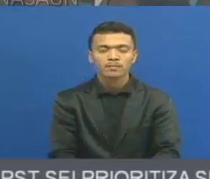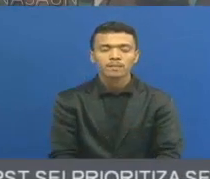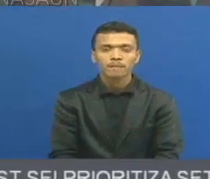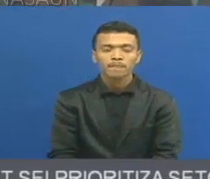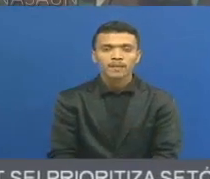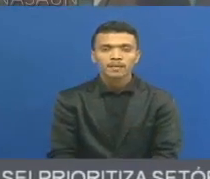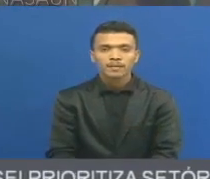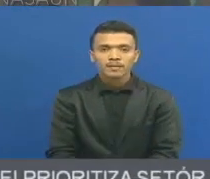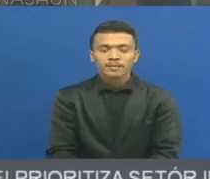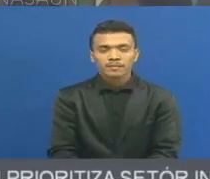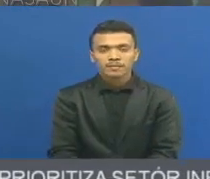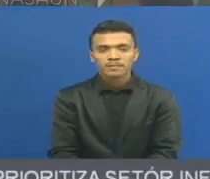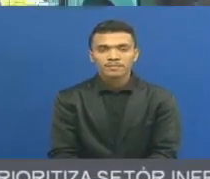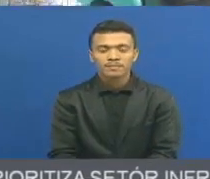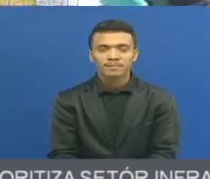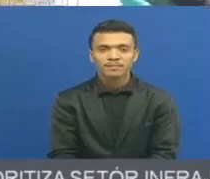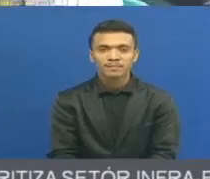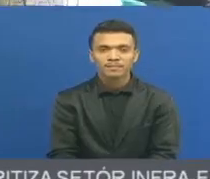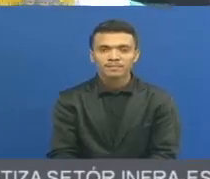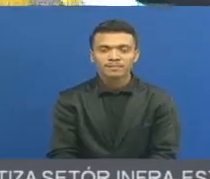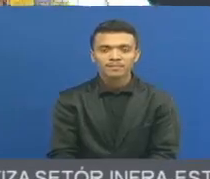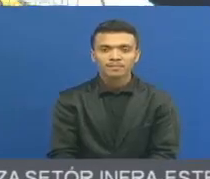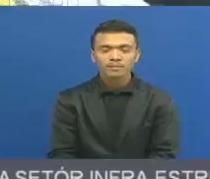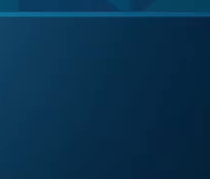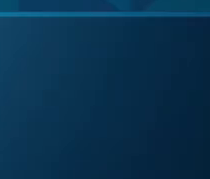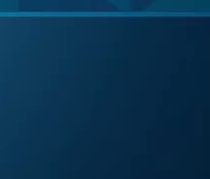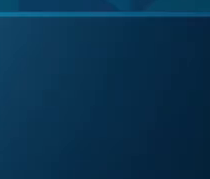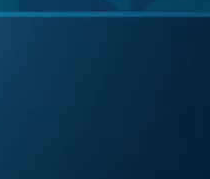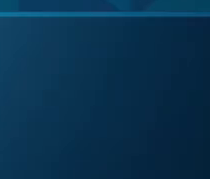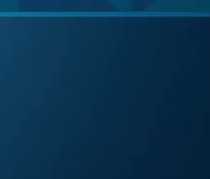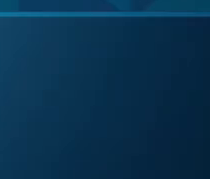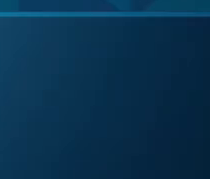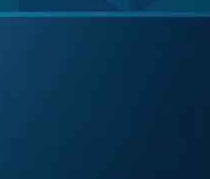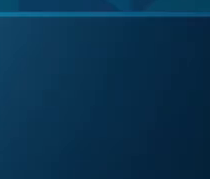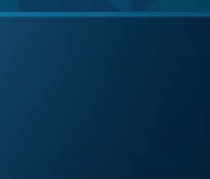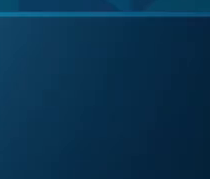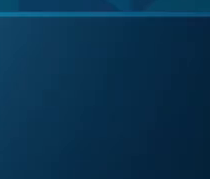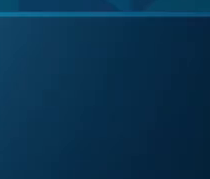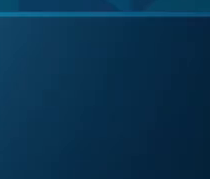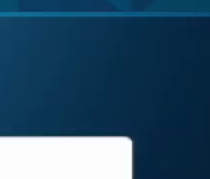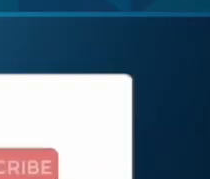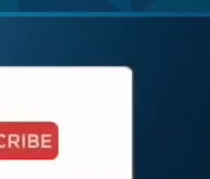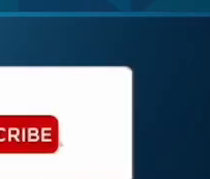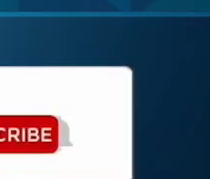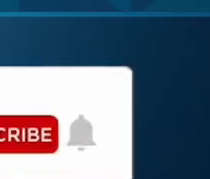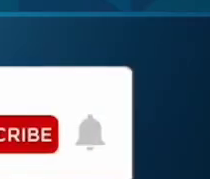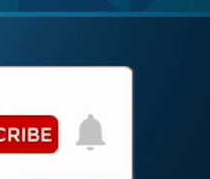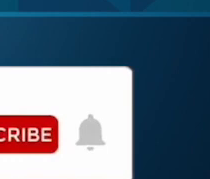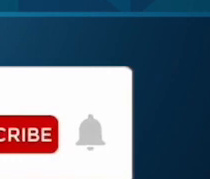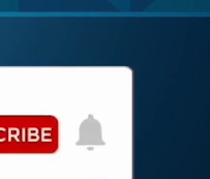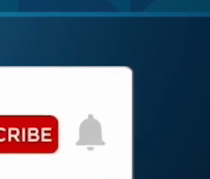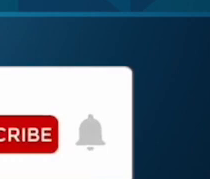da Costa, Agostino Neno, ba Jornal Eleição. Atu retan informação factuais não